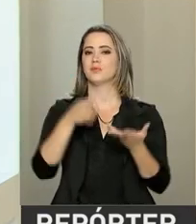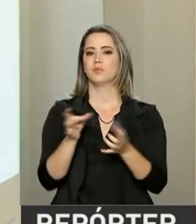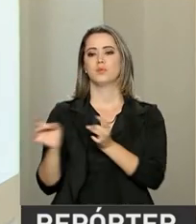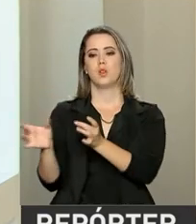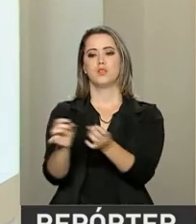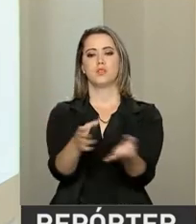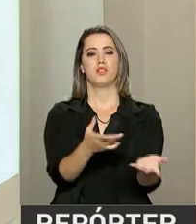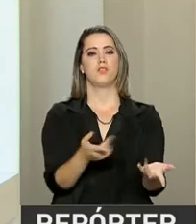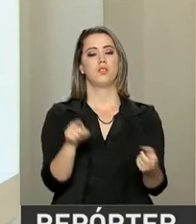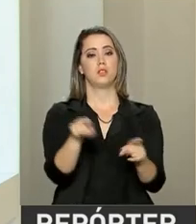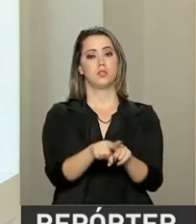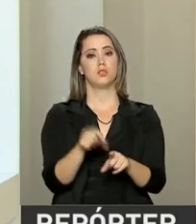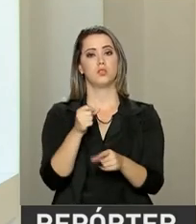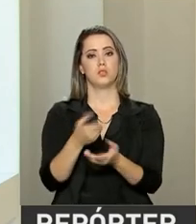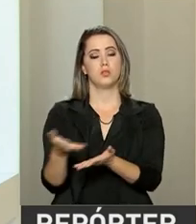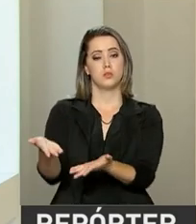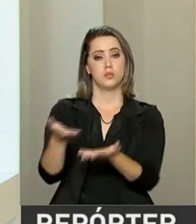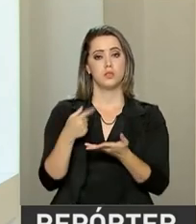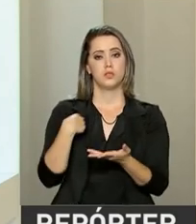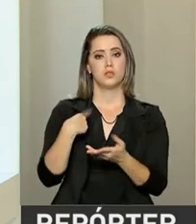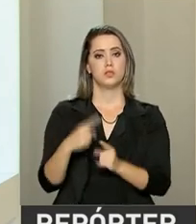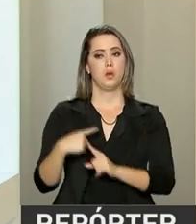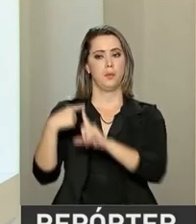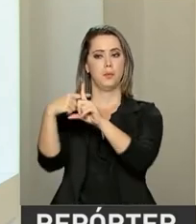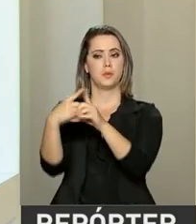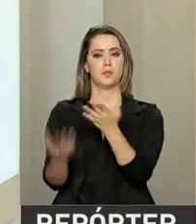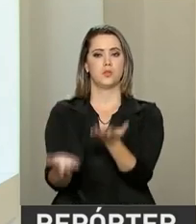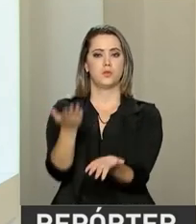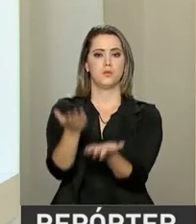exportação e quando você está obtendo um saldo positivo na balança comercial